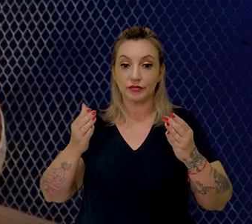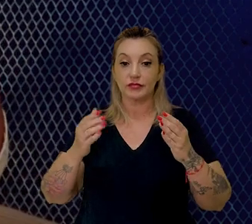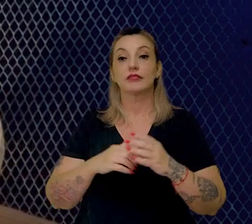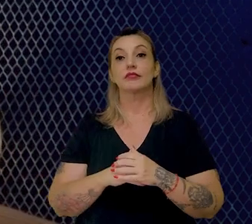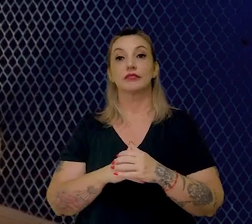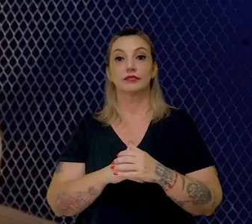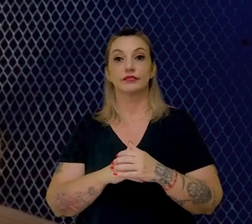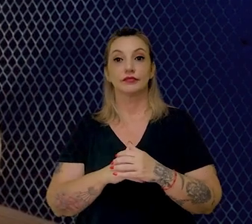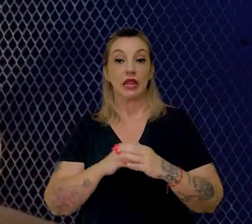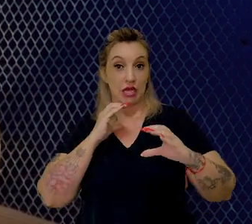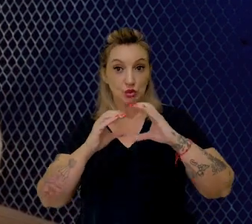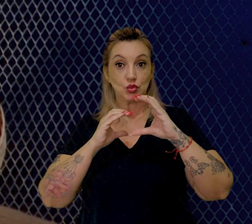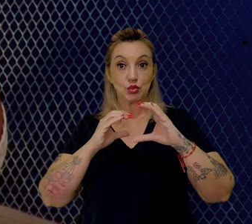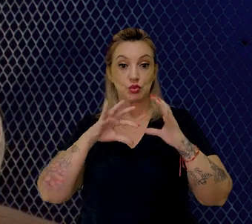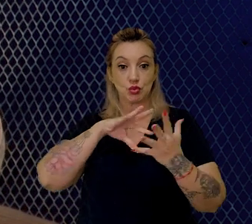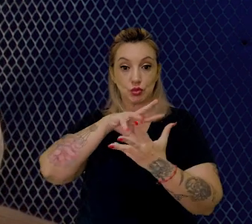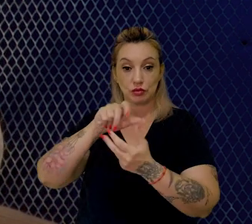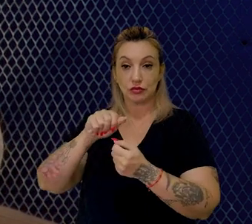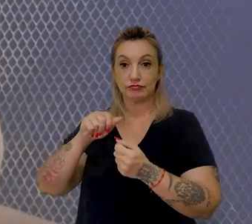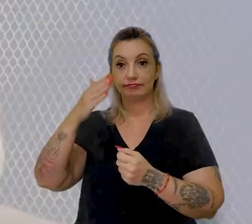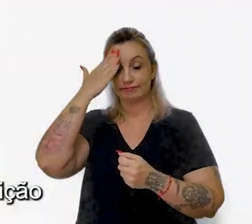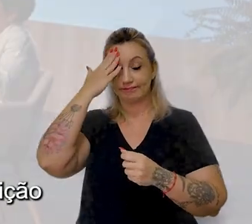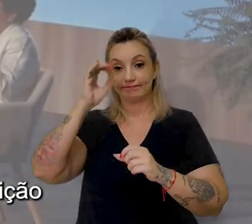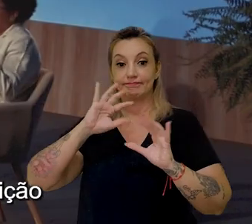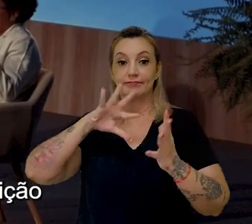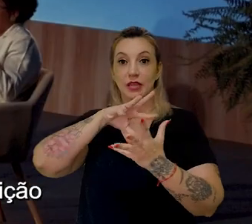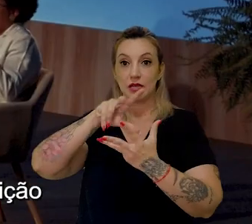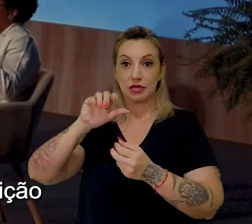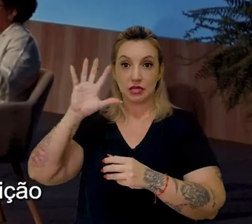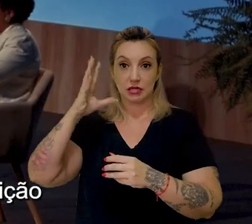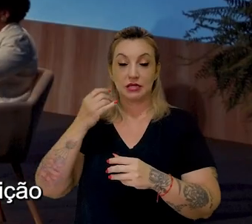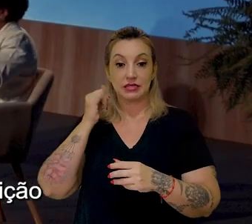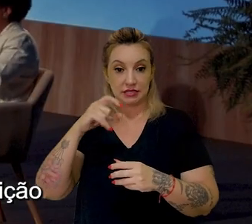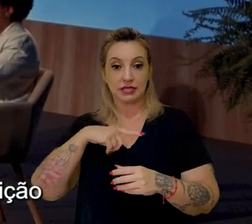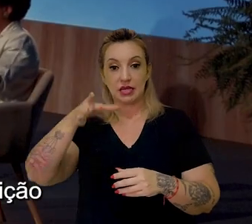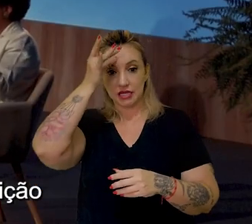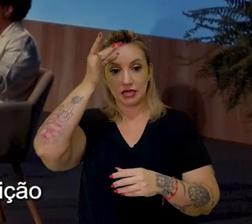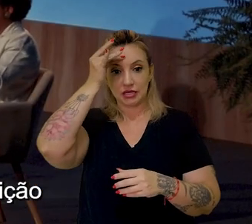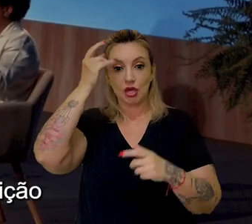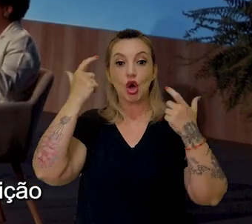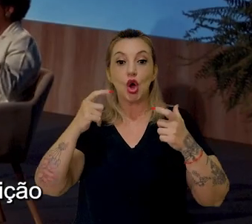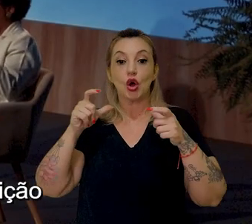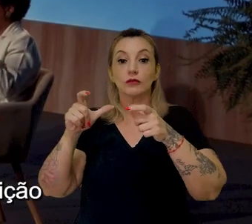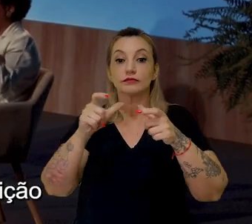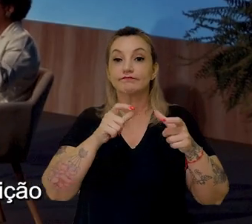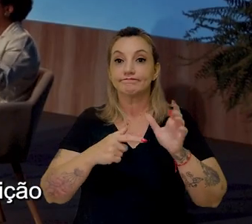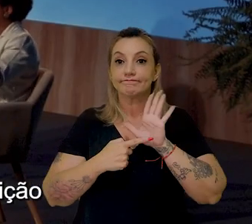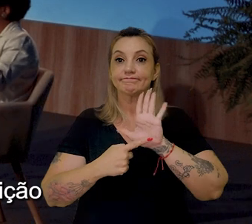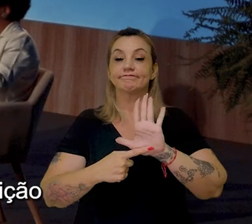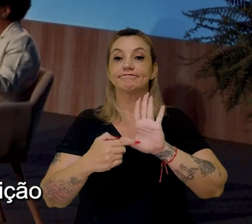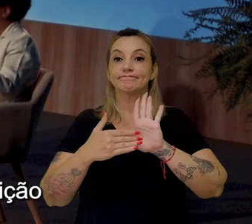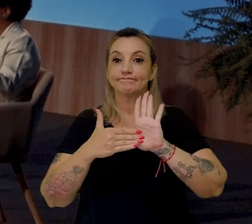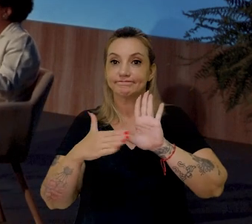promover geoc comunicação e Geo alfabetização quando você tem a gerência de onde são as áreas que estão